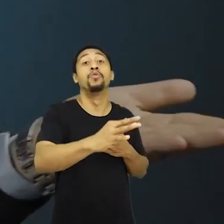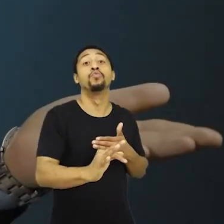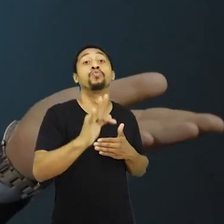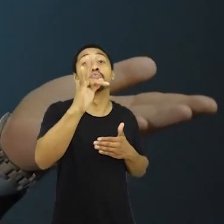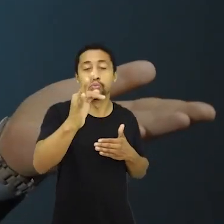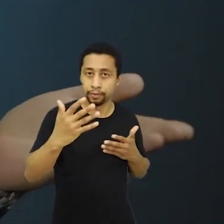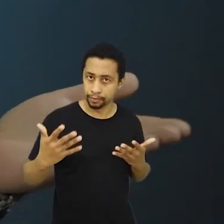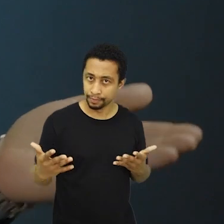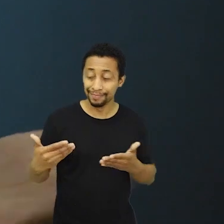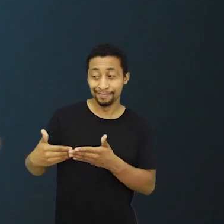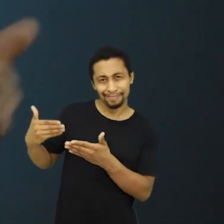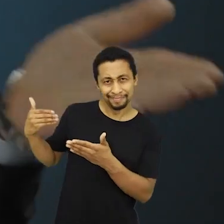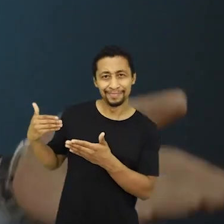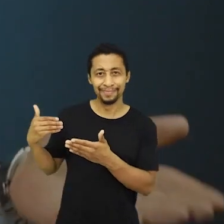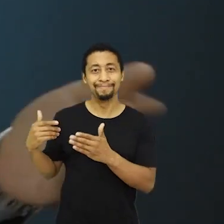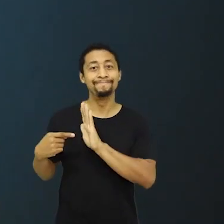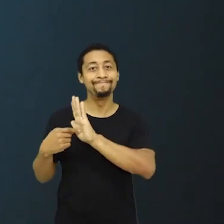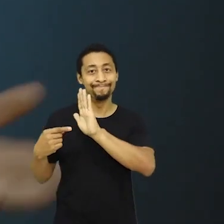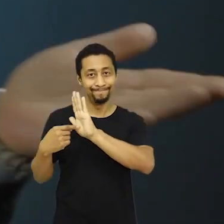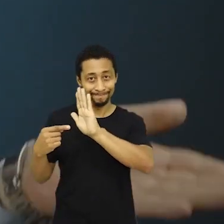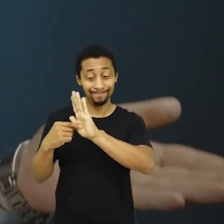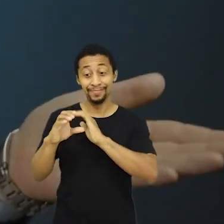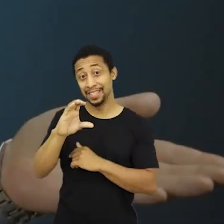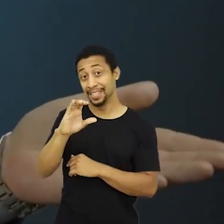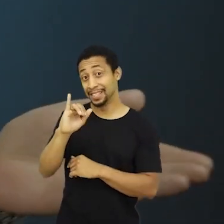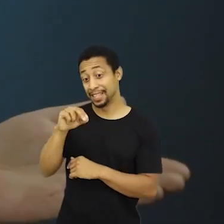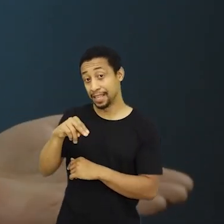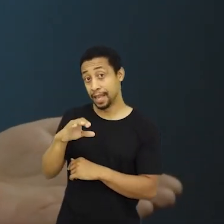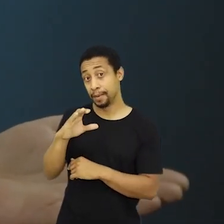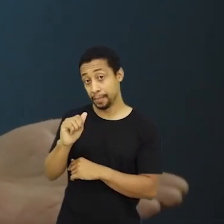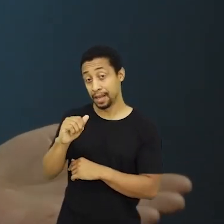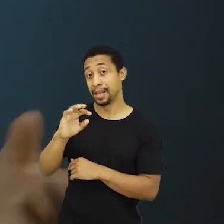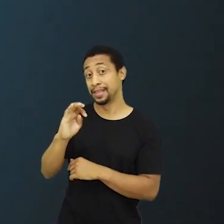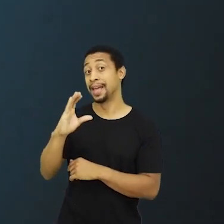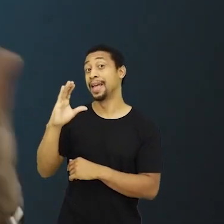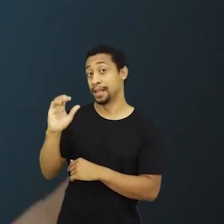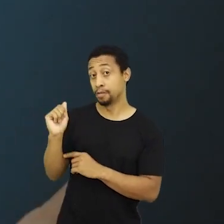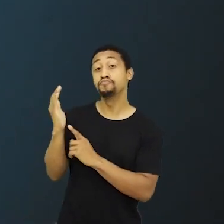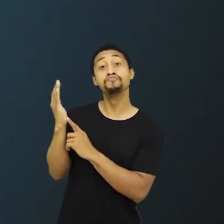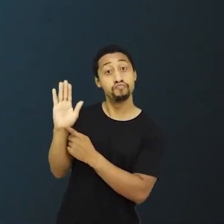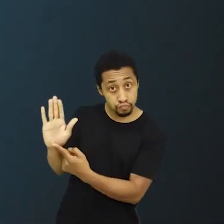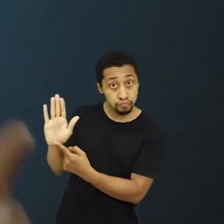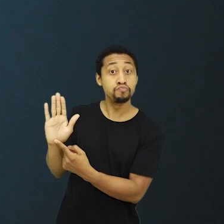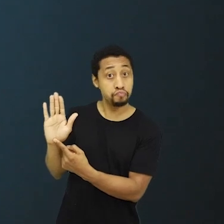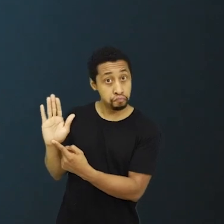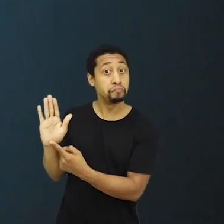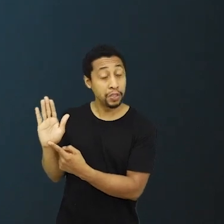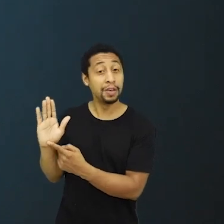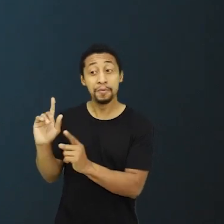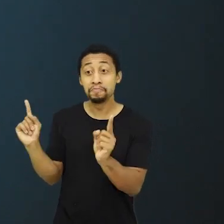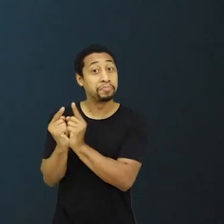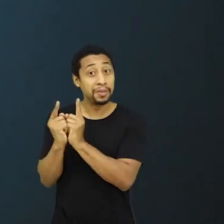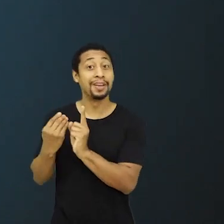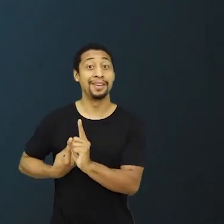uma exposição agora na Cinemateca, celebrando os 15 anos do Instituto Vladimir Herzog, e uma parte da exposição é o